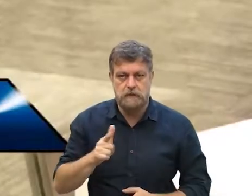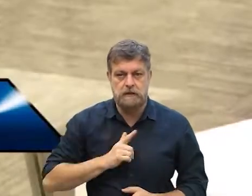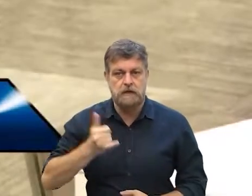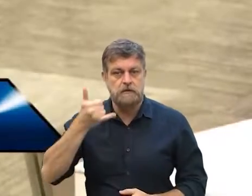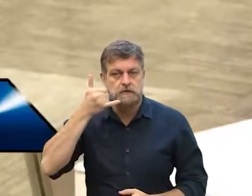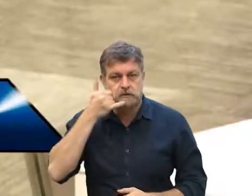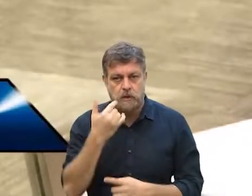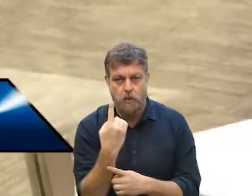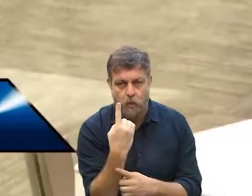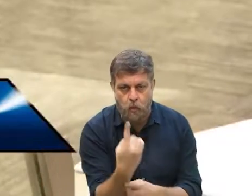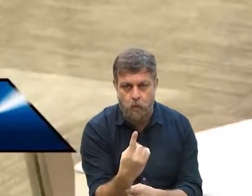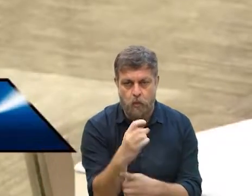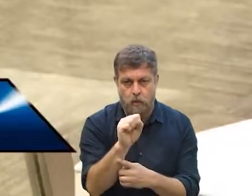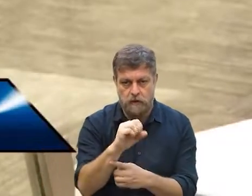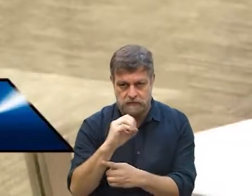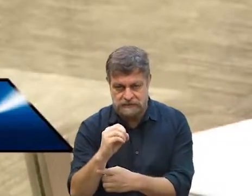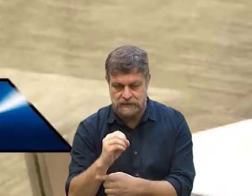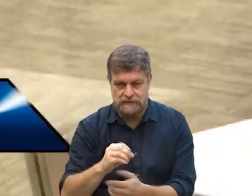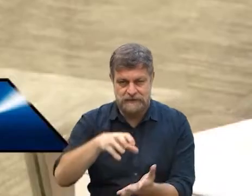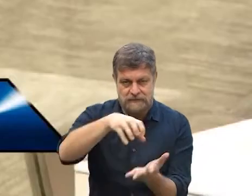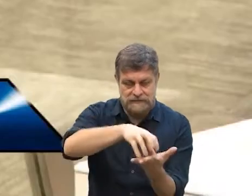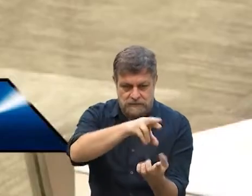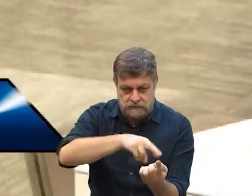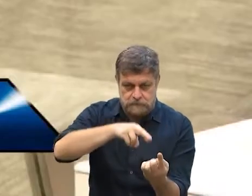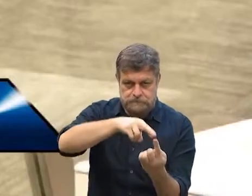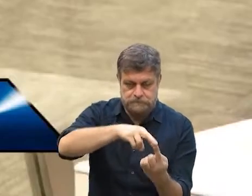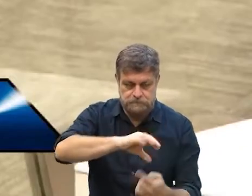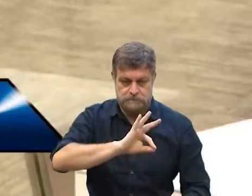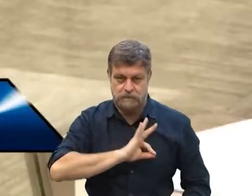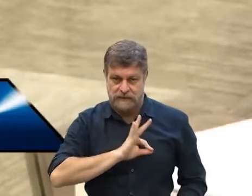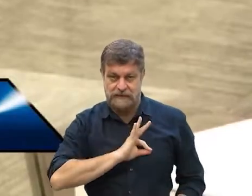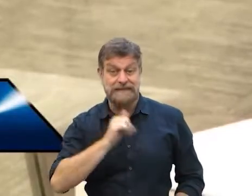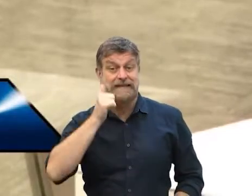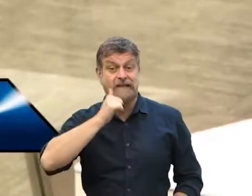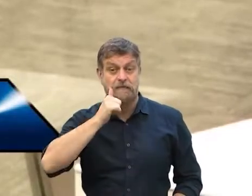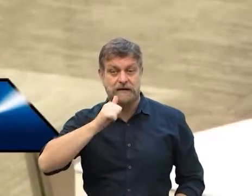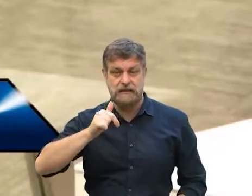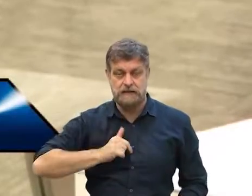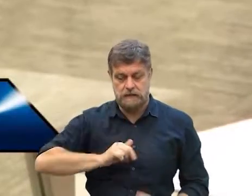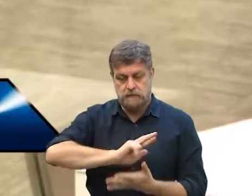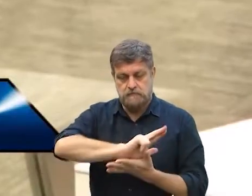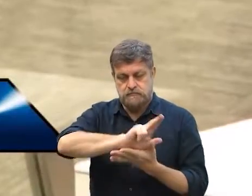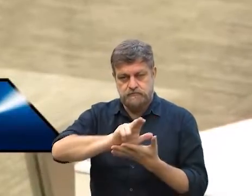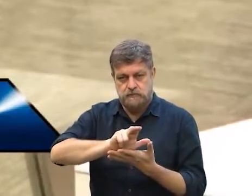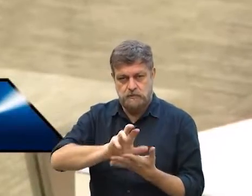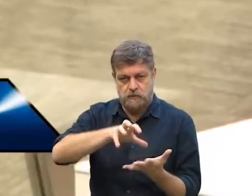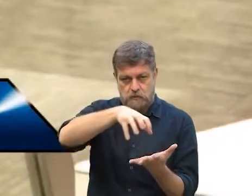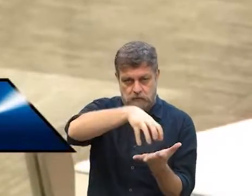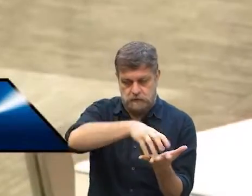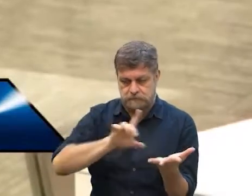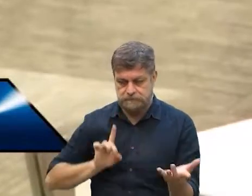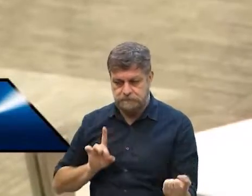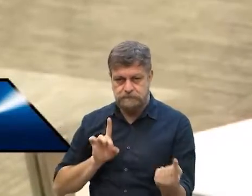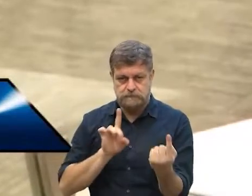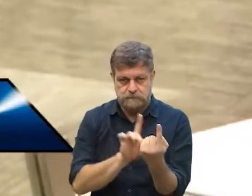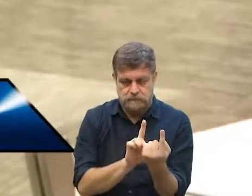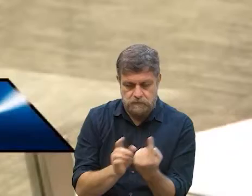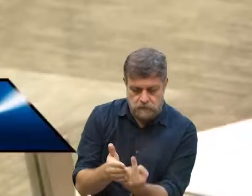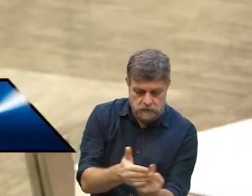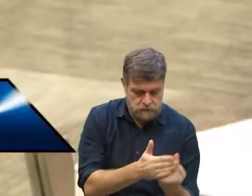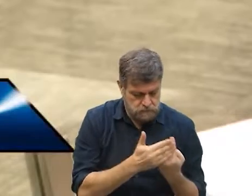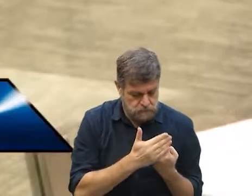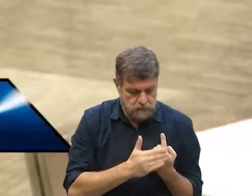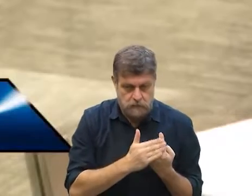temos o Disque 180, temos o centro de referência, tem as delegacias da mulher, que são todos espaços que acolhem e